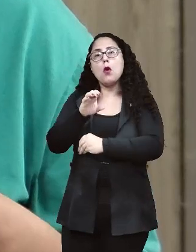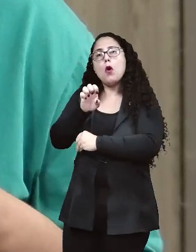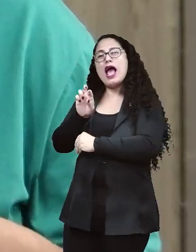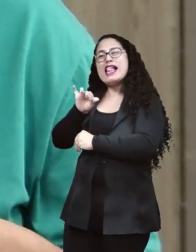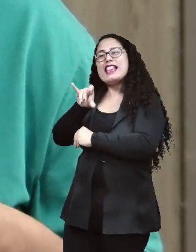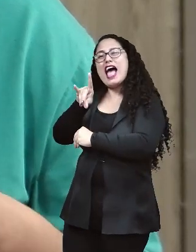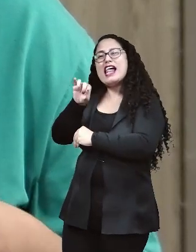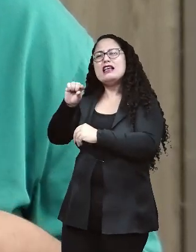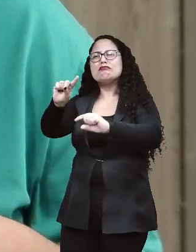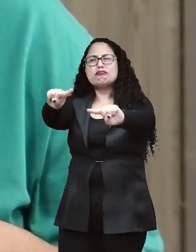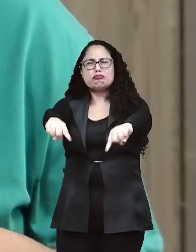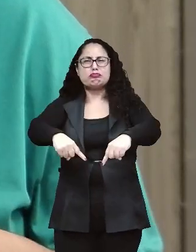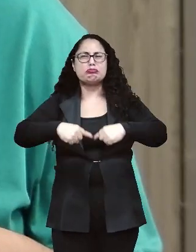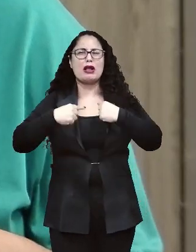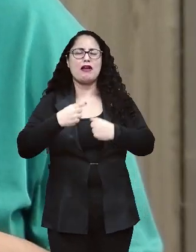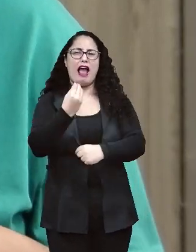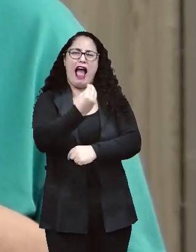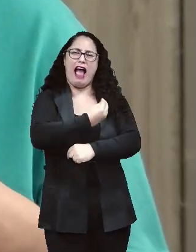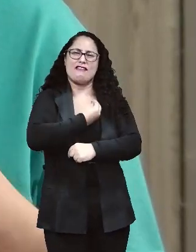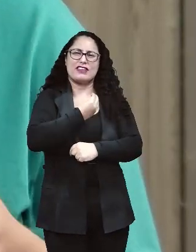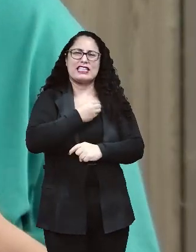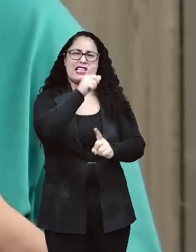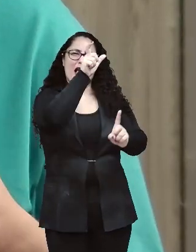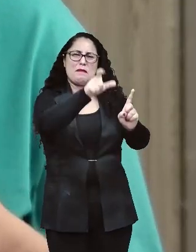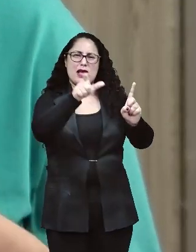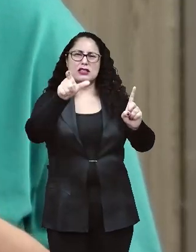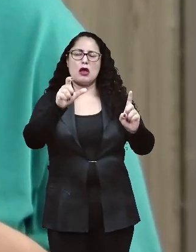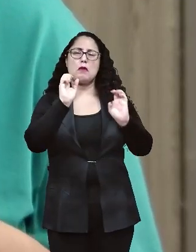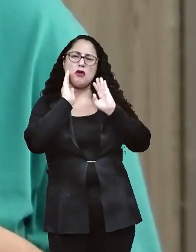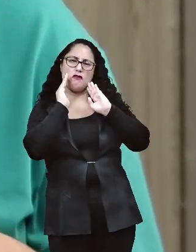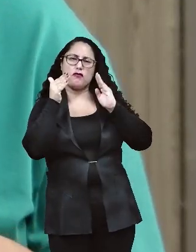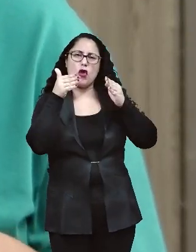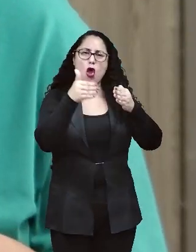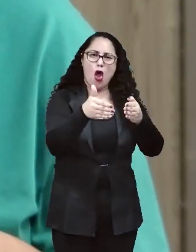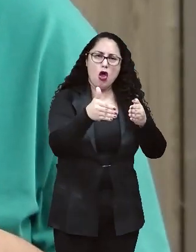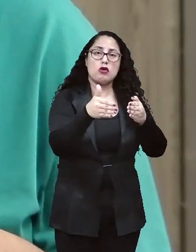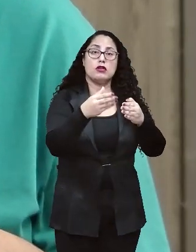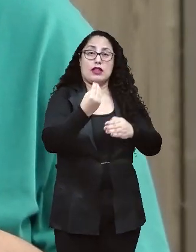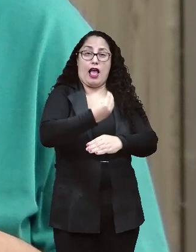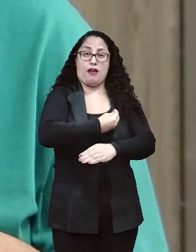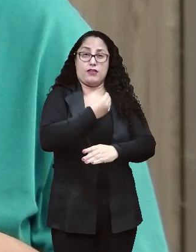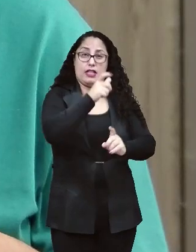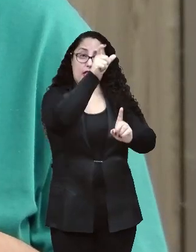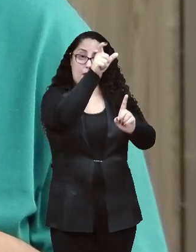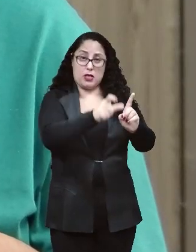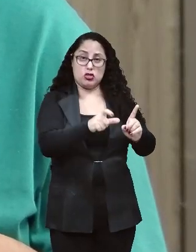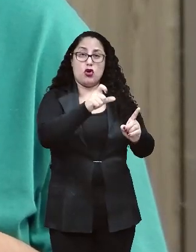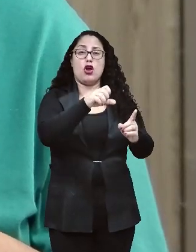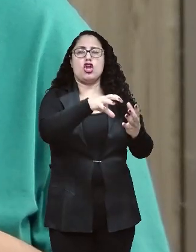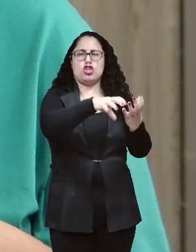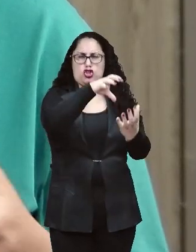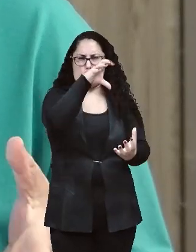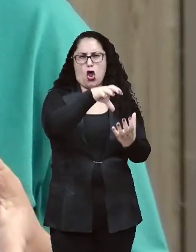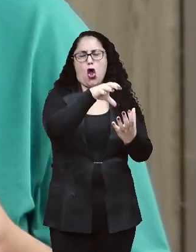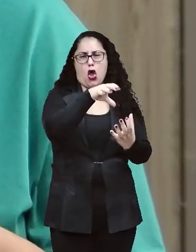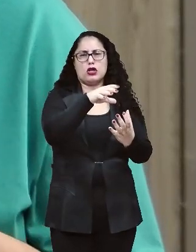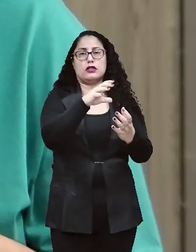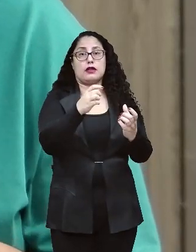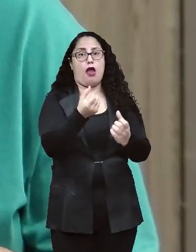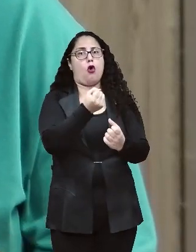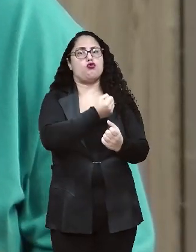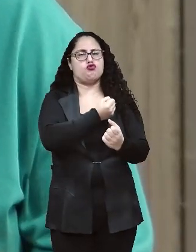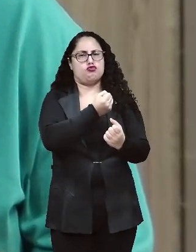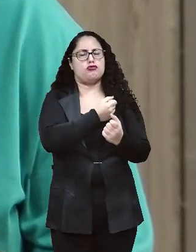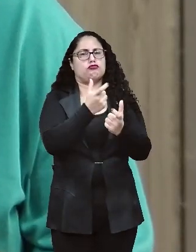etarismo afeta a vida das pessoas. Aí a gente pode dar um foco maior na vida das pessoas idosas, né, que são o maior